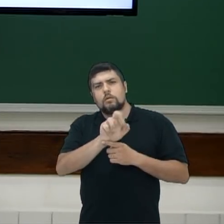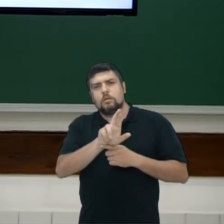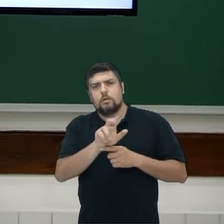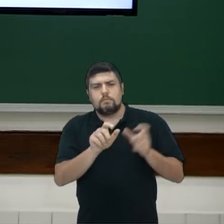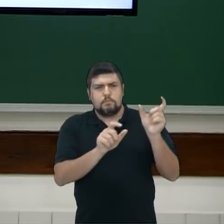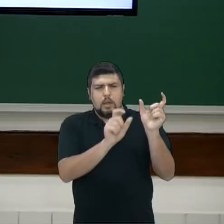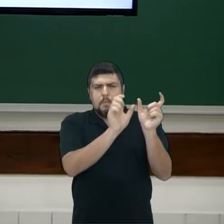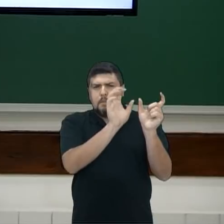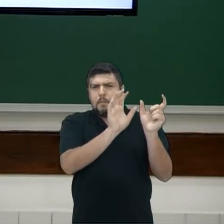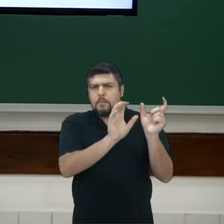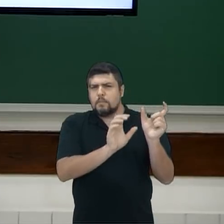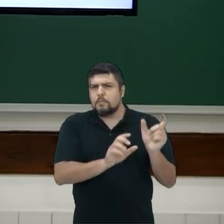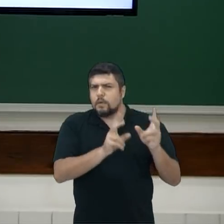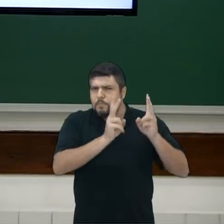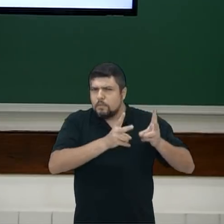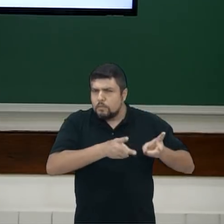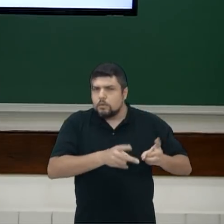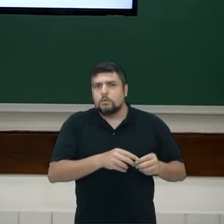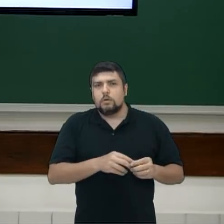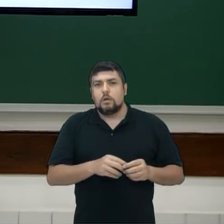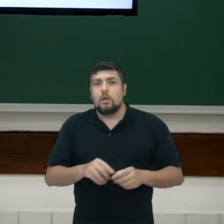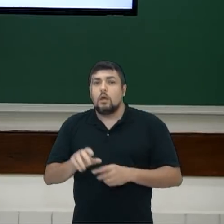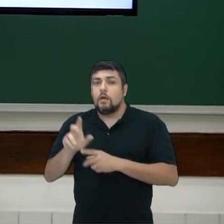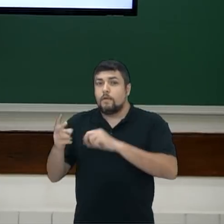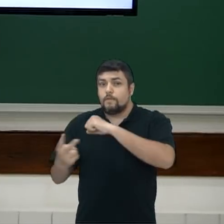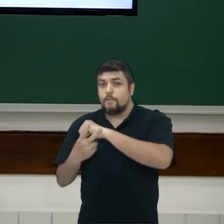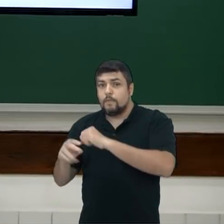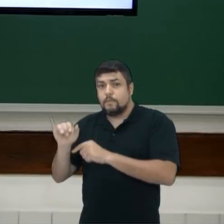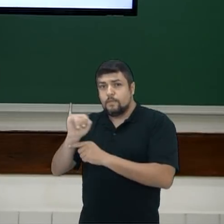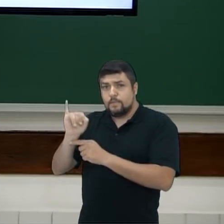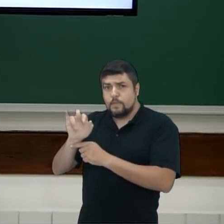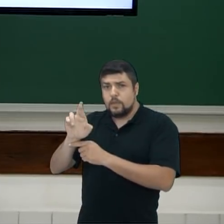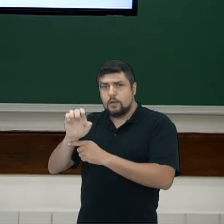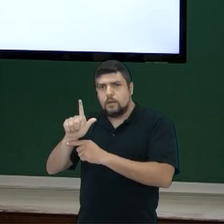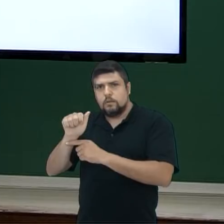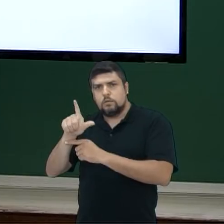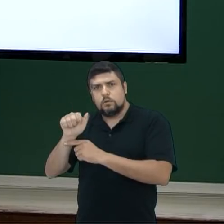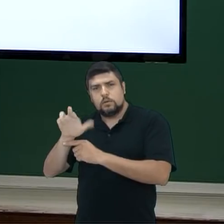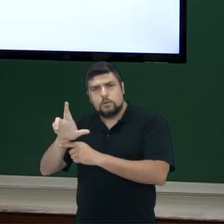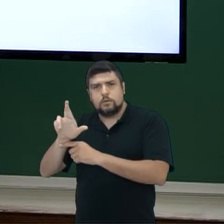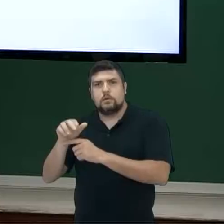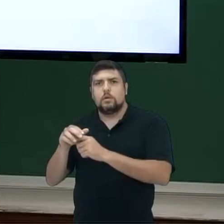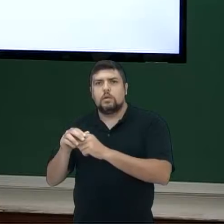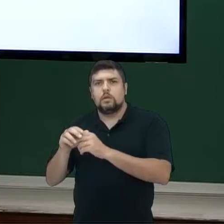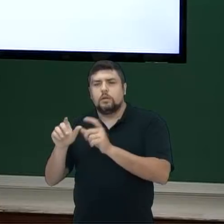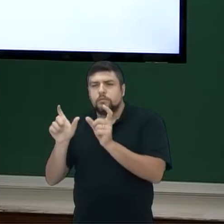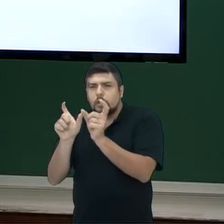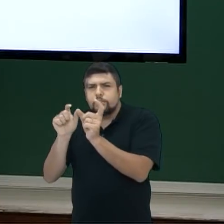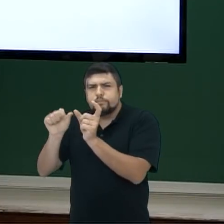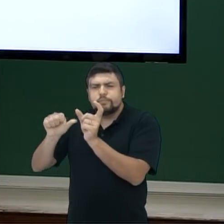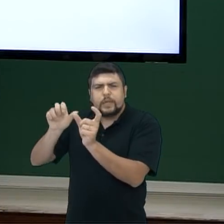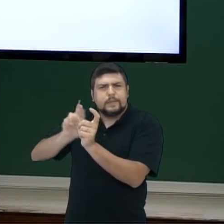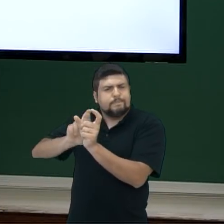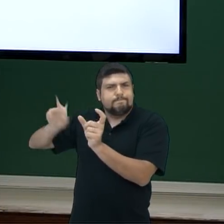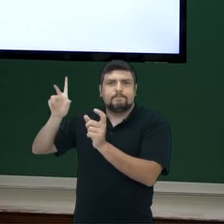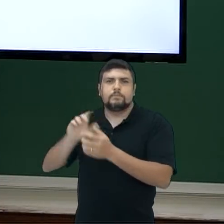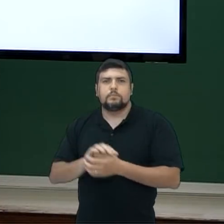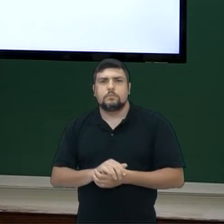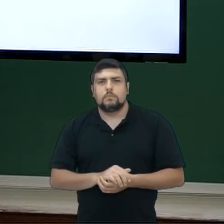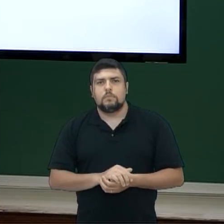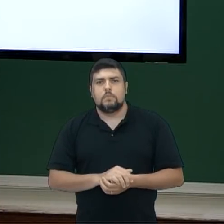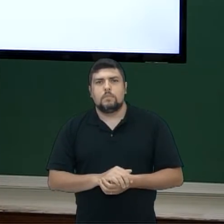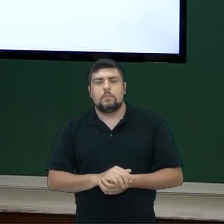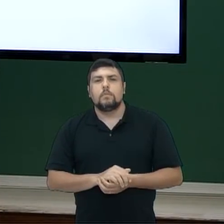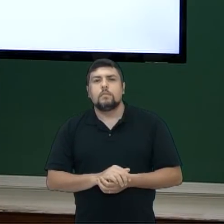Deus, teacher, o que é isso? Calma, keep calma, a gente já vai ver. Então, olha aqui, ó. Esses verbinhos aqui, se eu tirar o